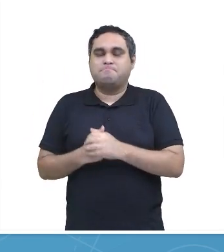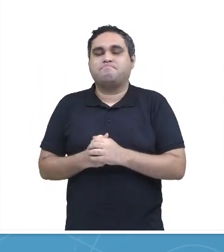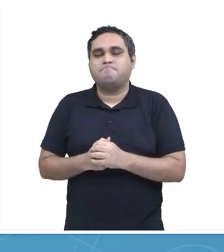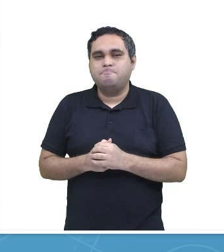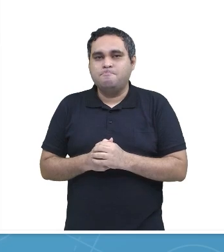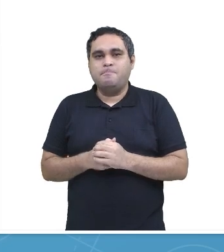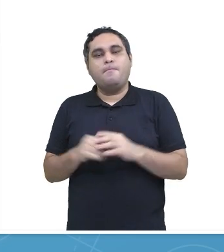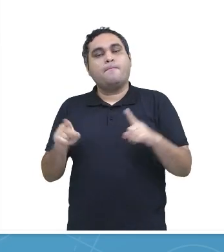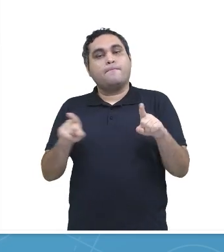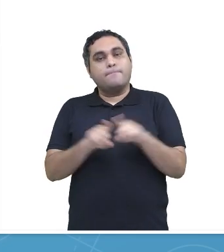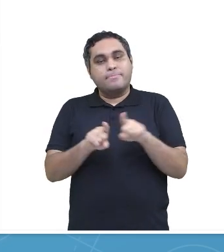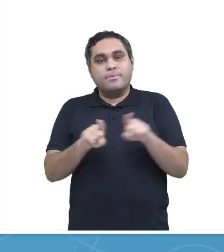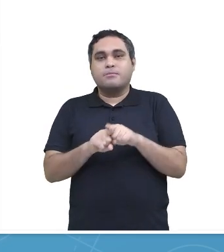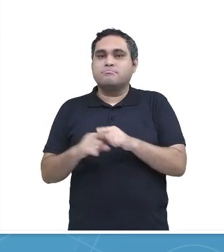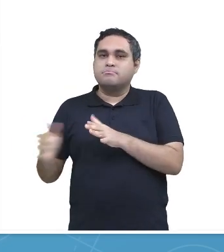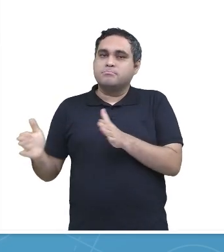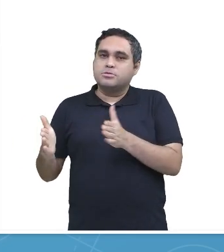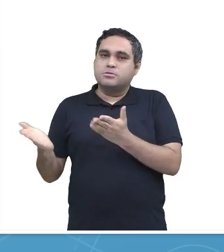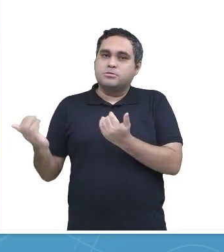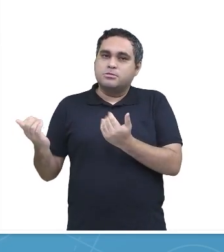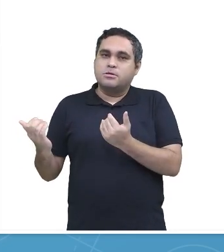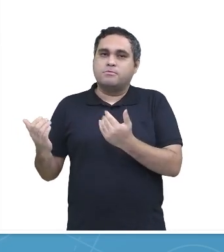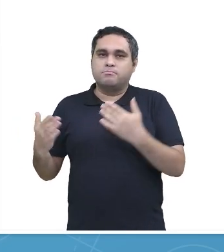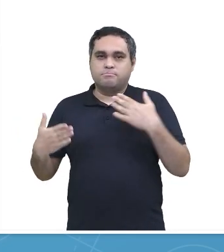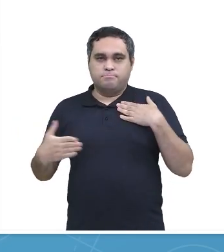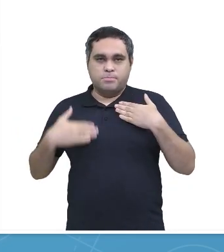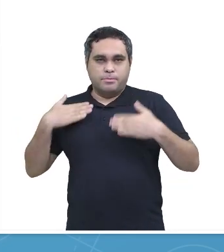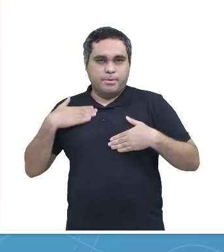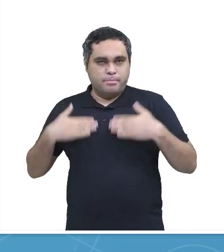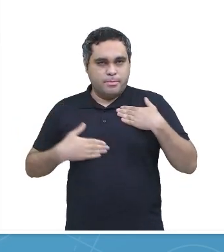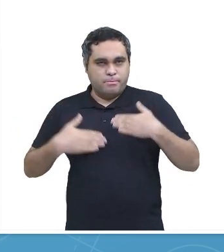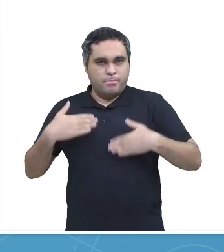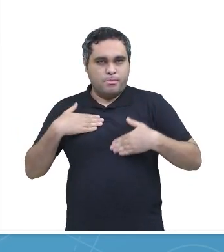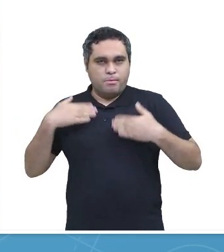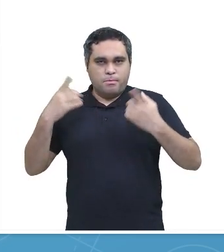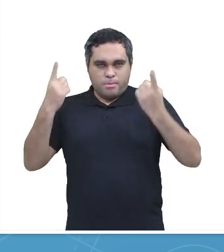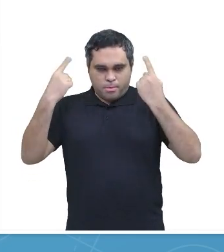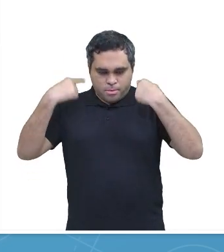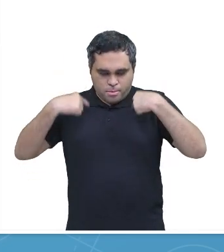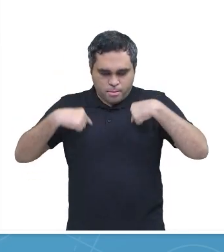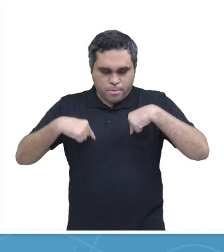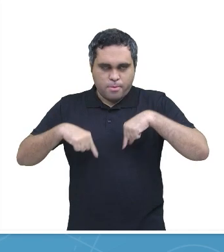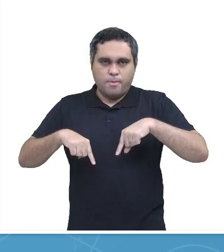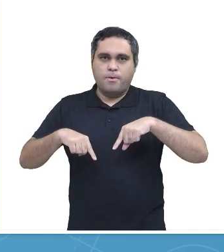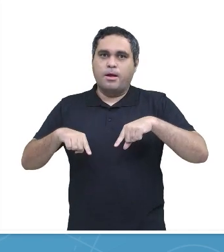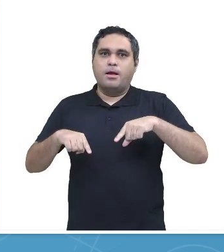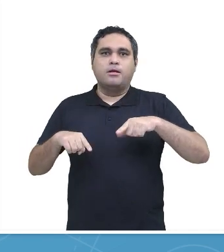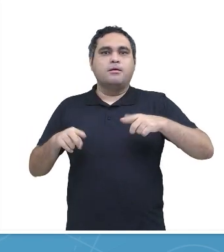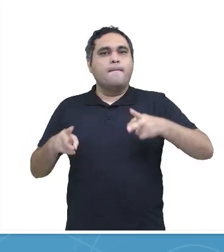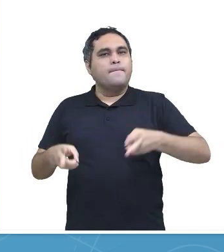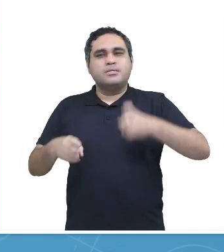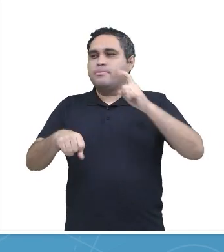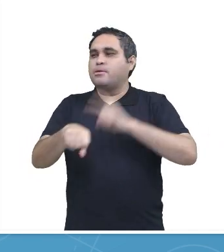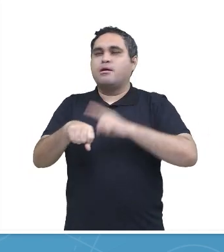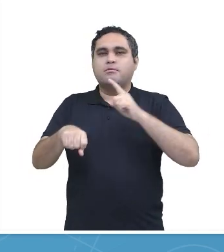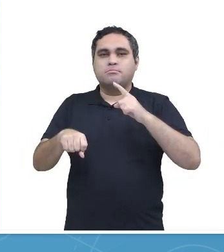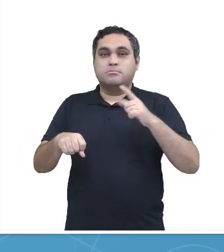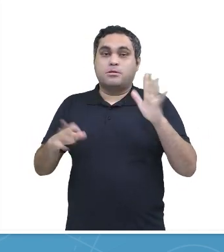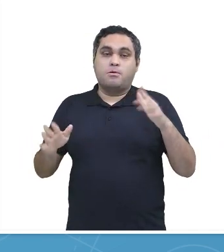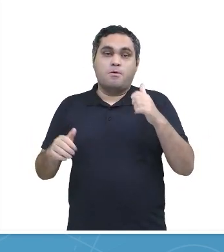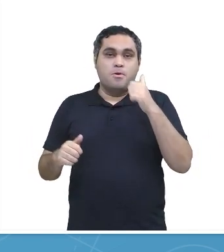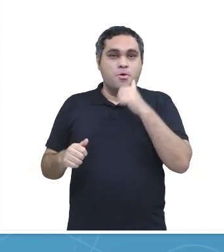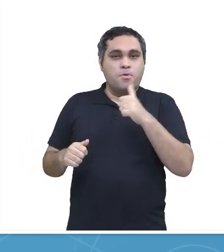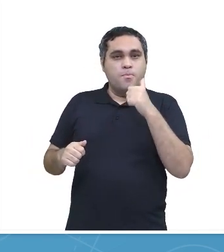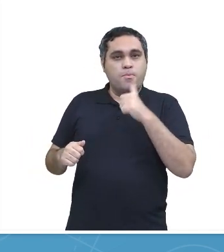na adolescência mudanças corporais, que são as que mais se percebem. Então, no caso das meninas, começam